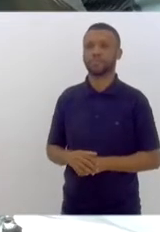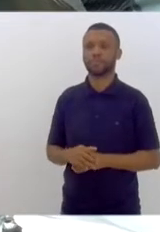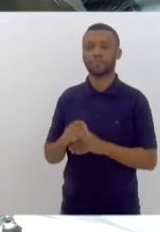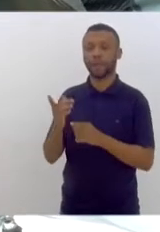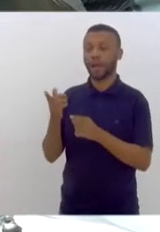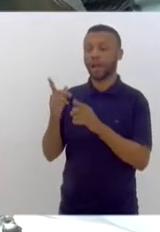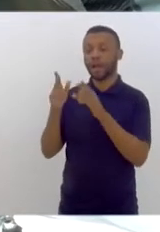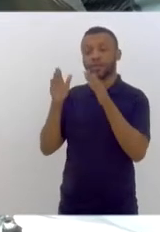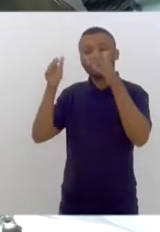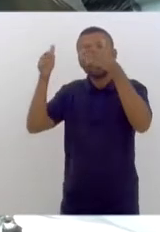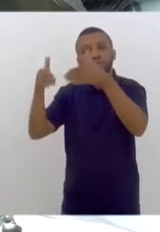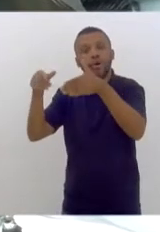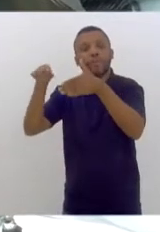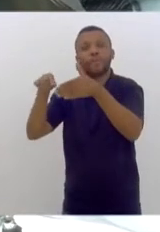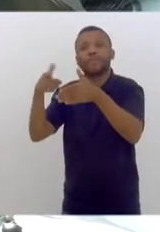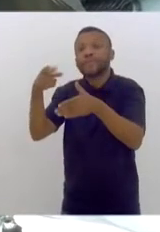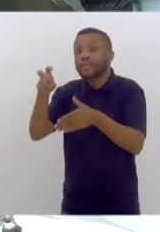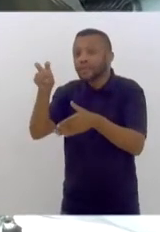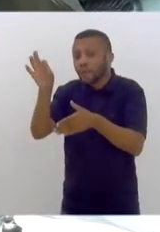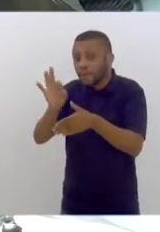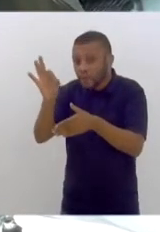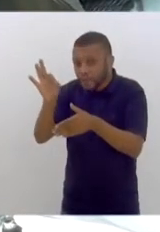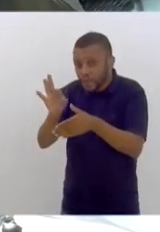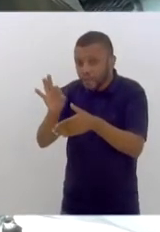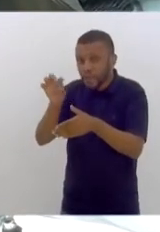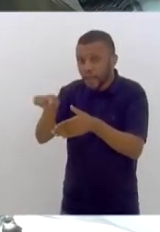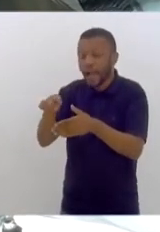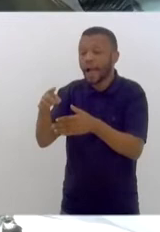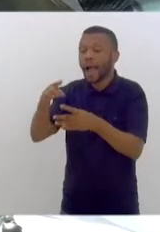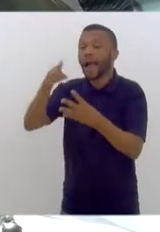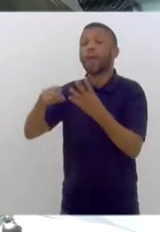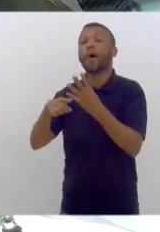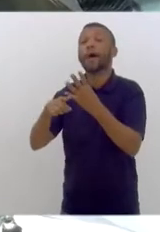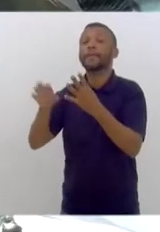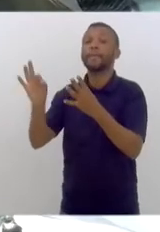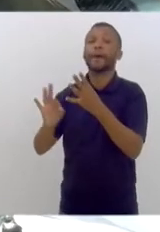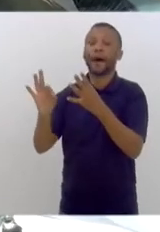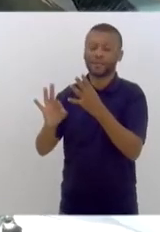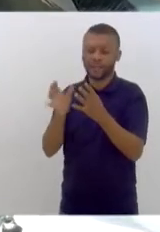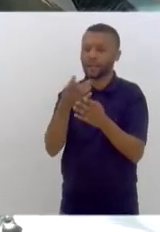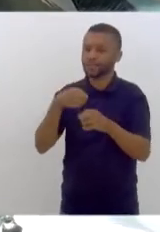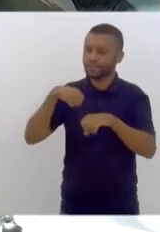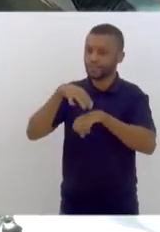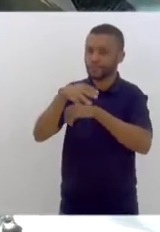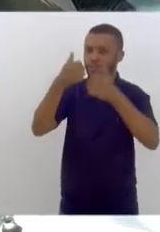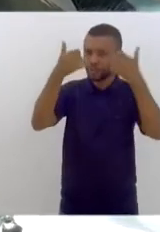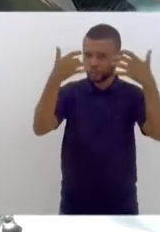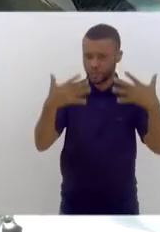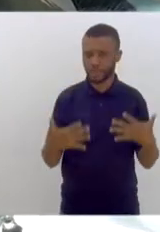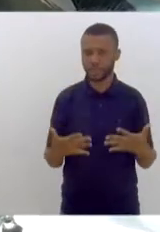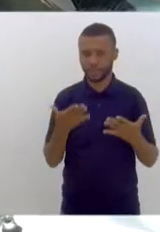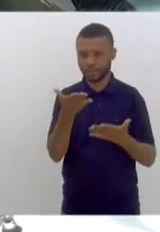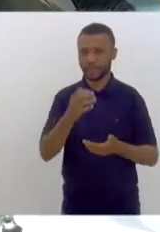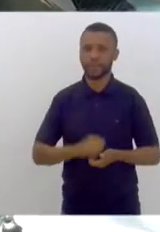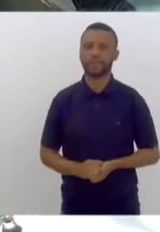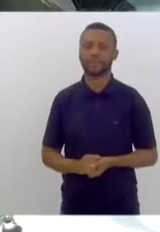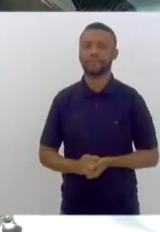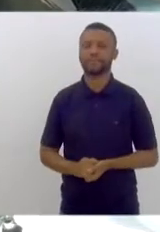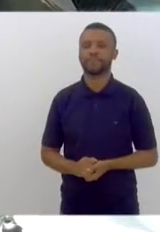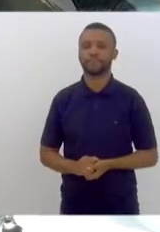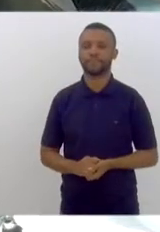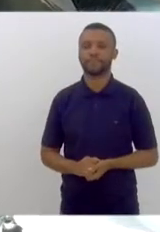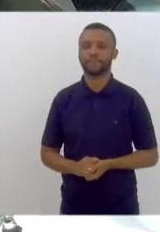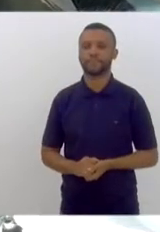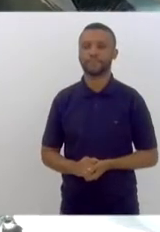Sim. Não, sobre os 25%, que é a quarta parte do município. Uhum. Agora, deixa eu dar uma explicação para a senhora. Olha só.